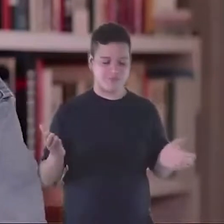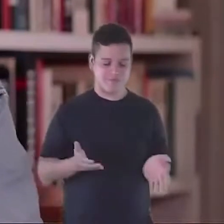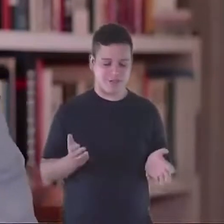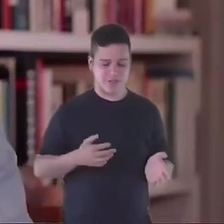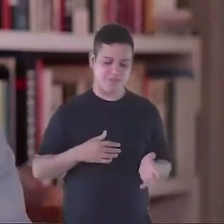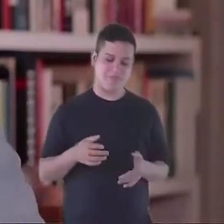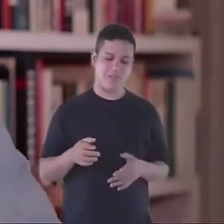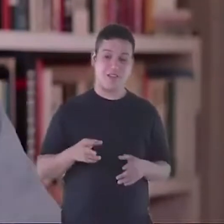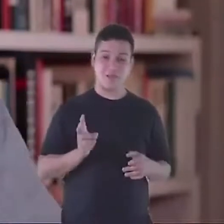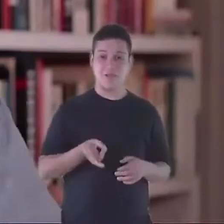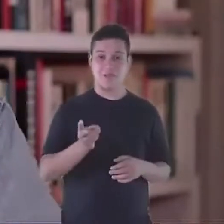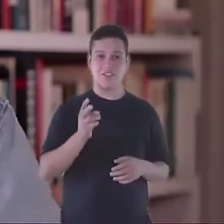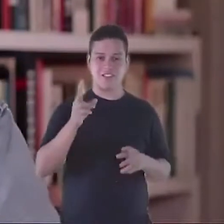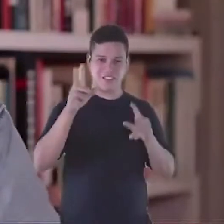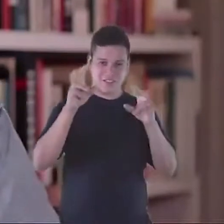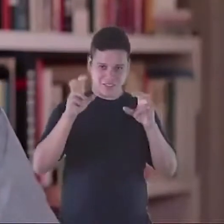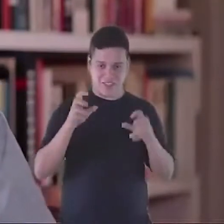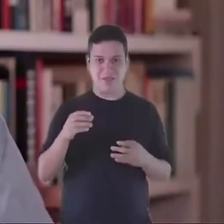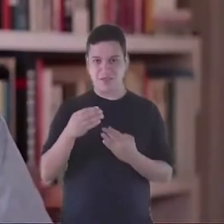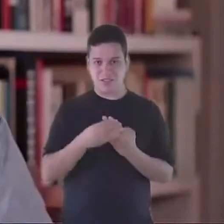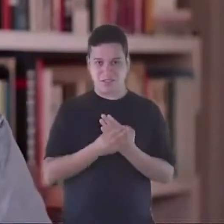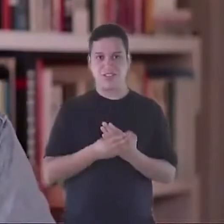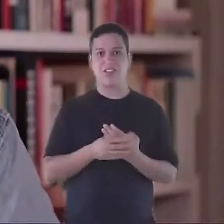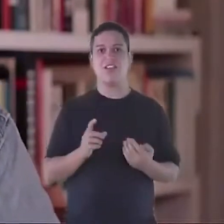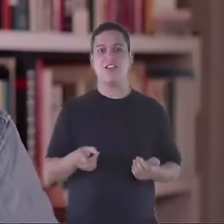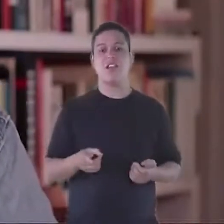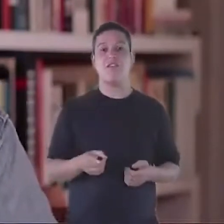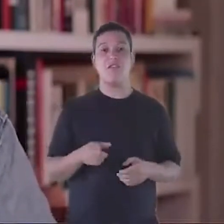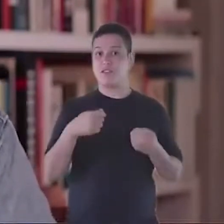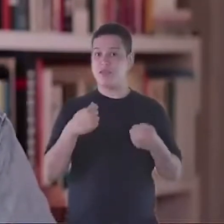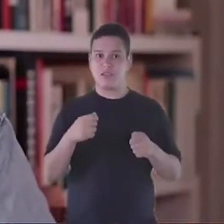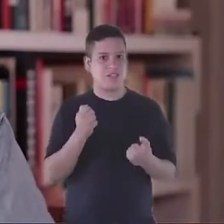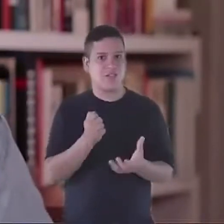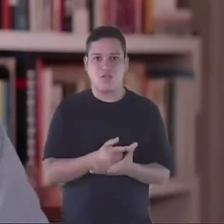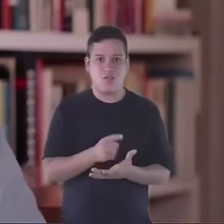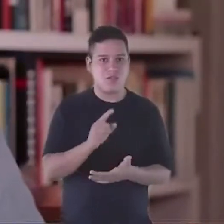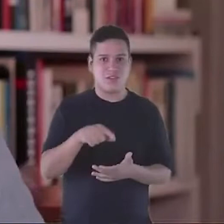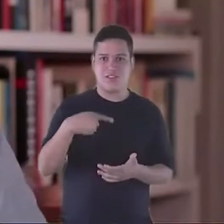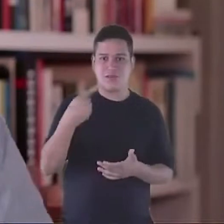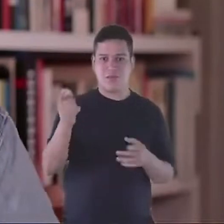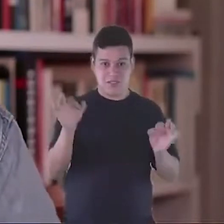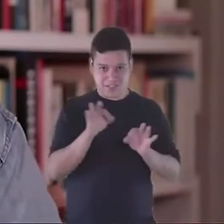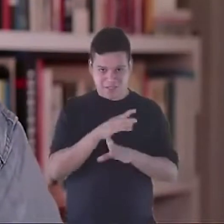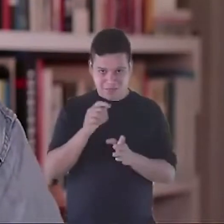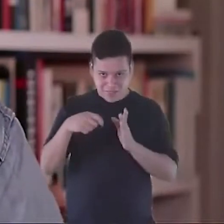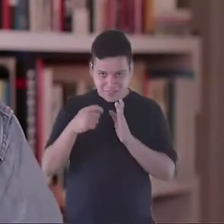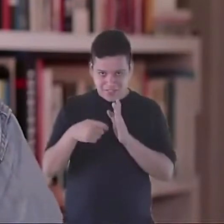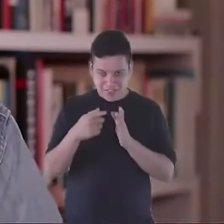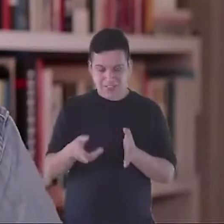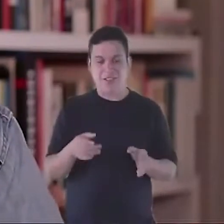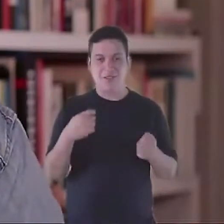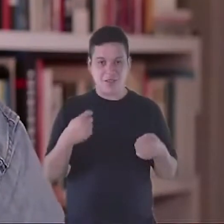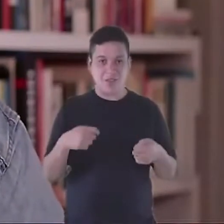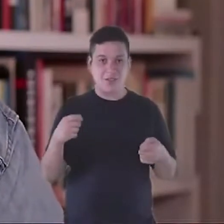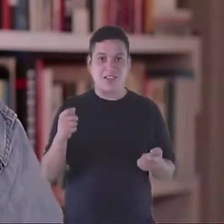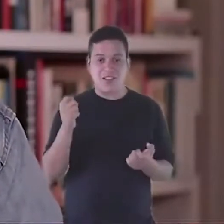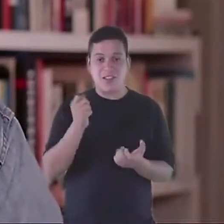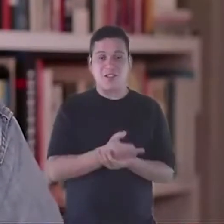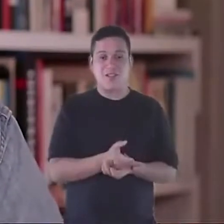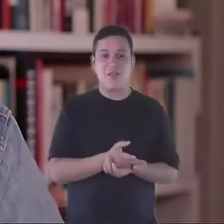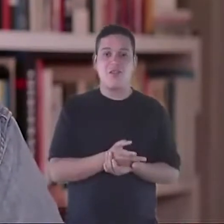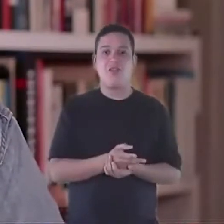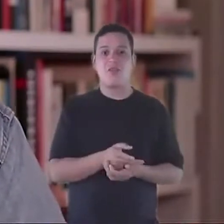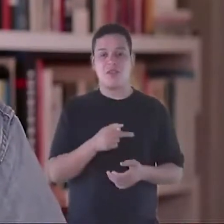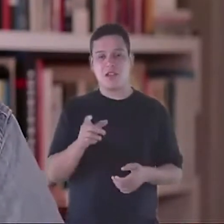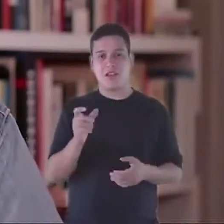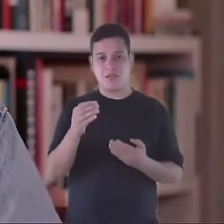Coragem de Viver. Por favor, saiam dessa live e comprem correndo. Sempre importante dizer isso. Vou aproveitar a paradinha e agradecer